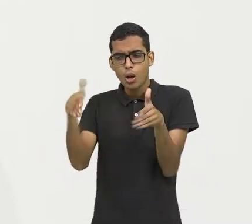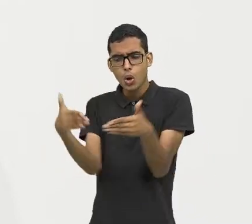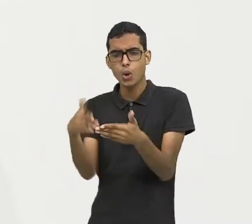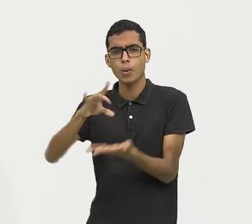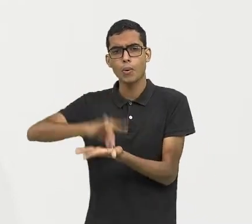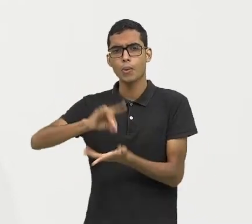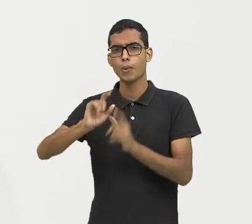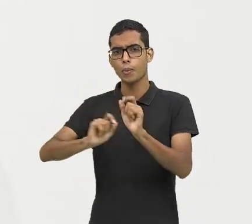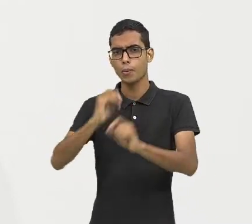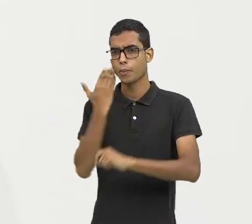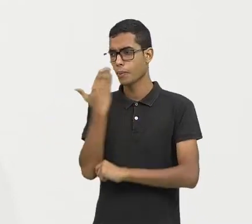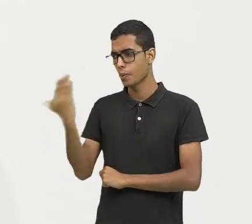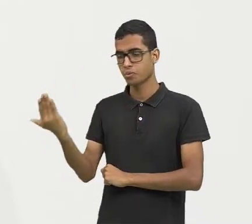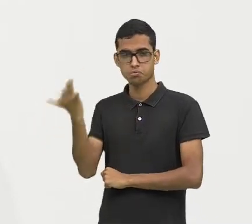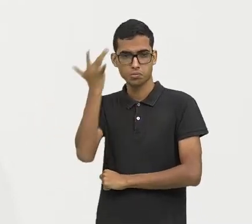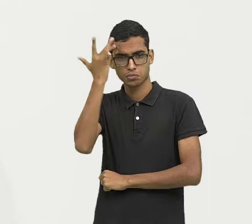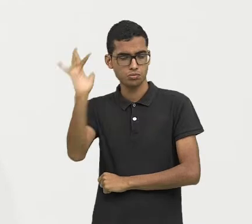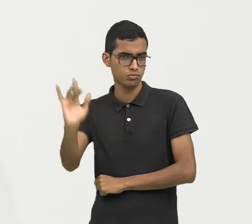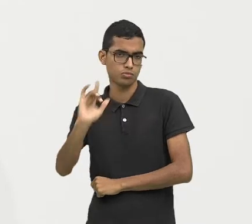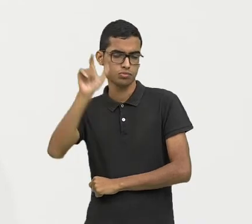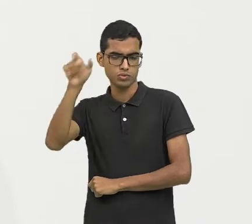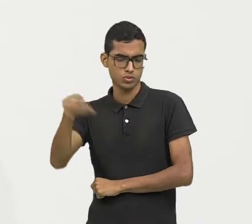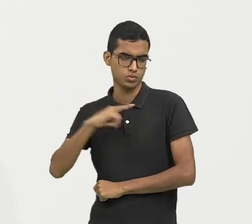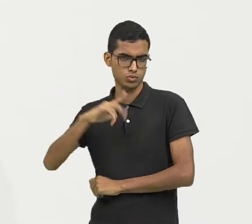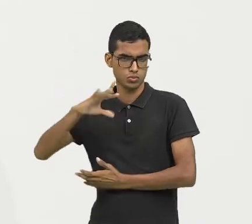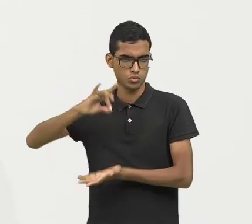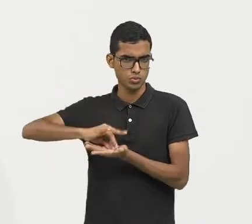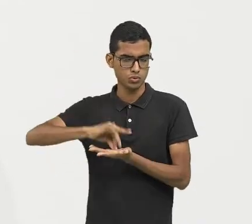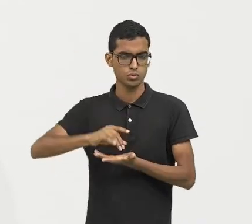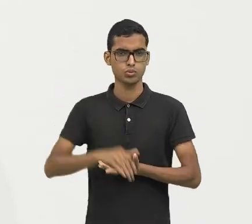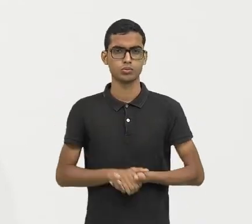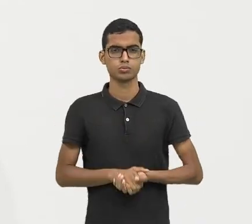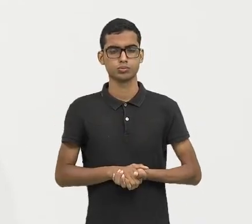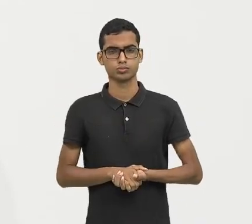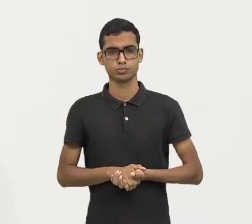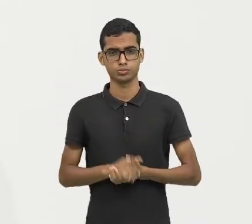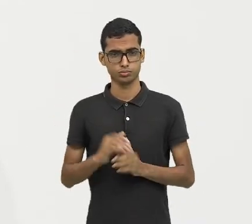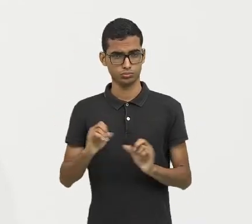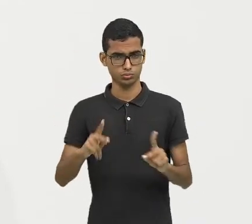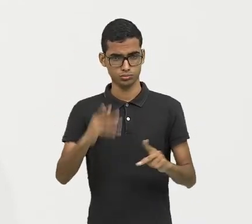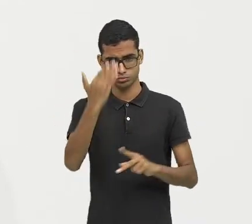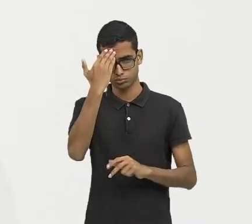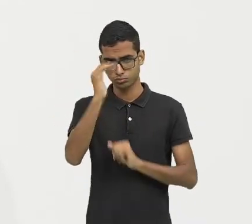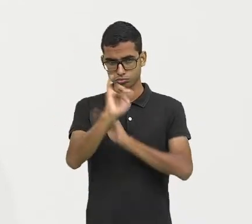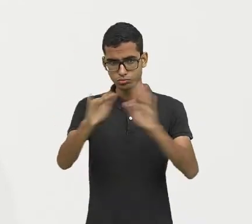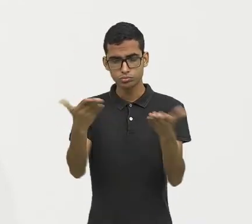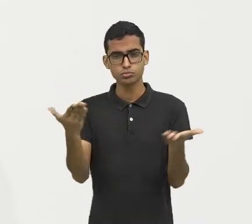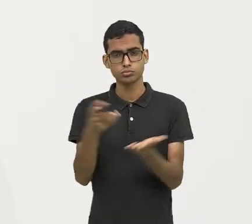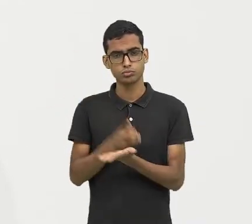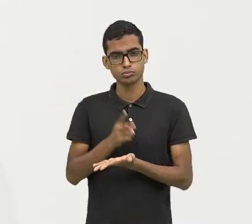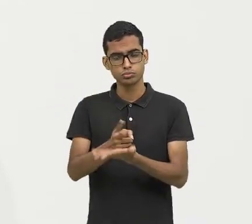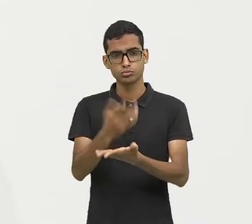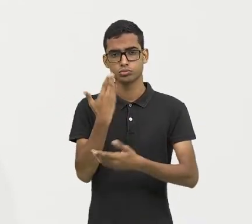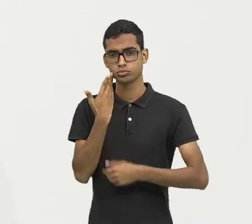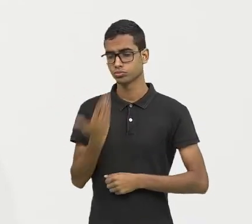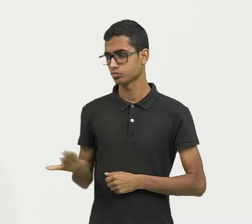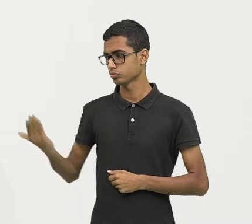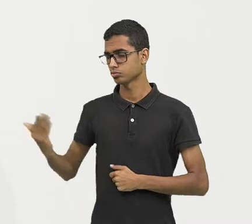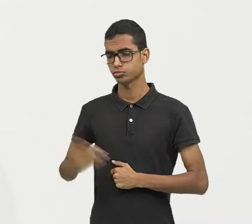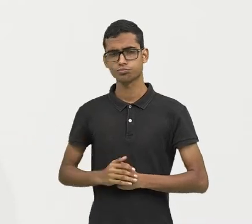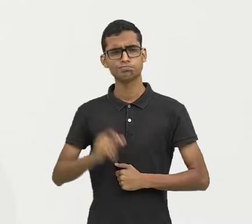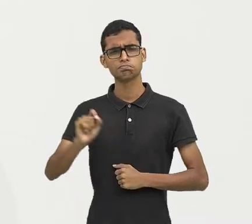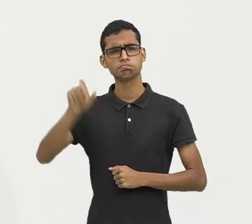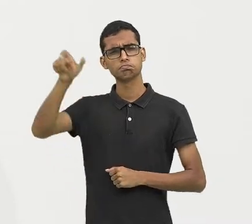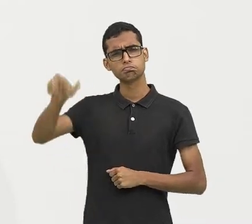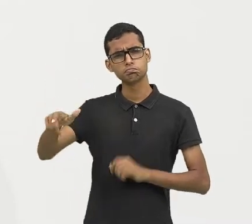especificamente não sabemos quem é esse sujeito. Ok? Seguindo aqui, quem é o sujeito